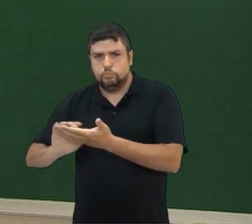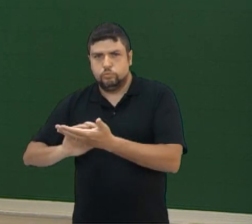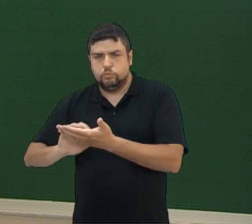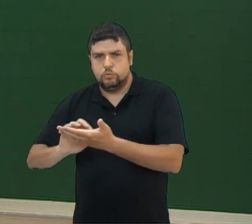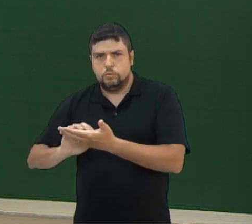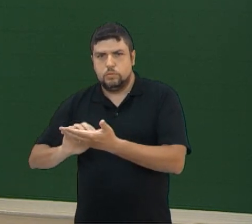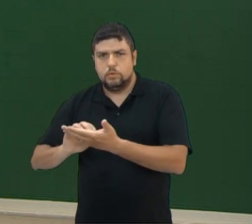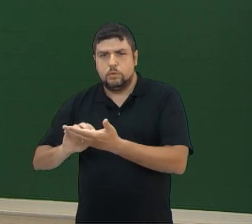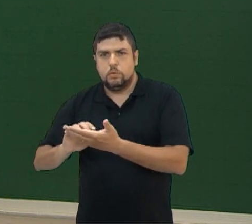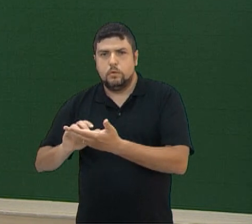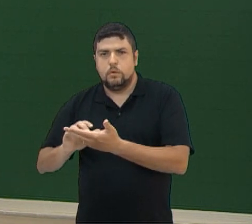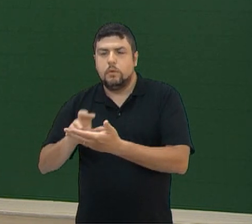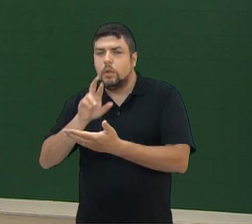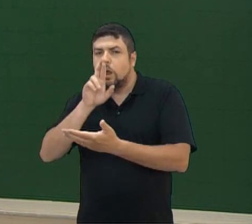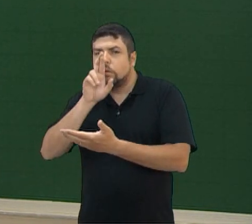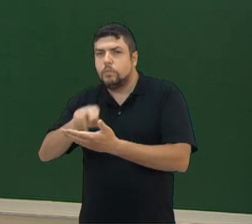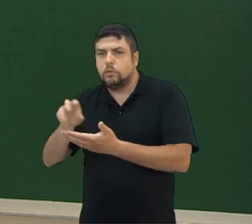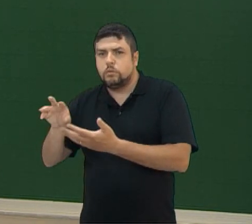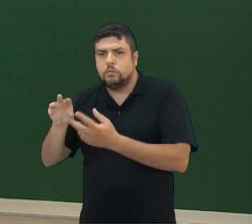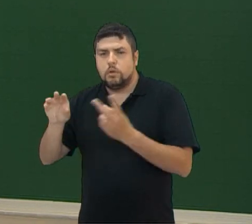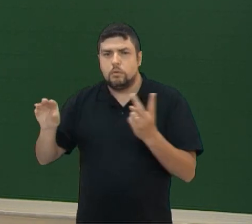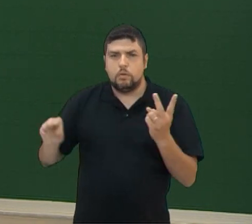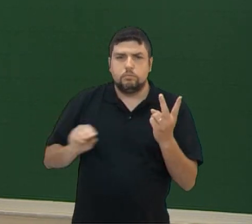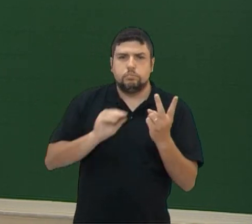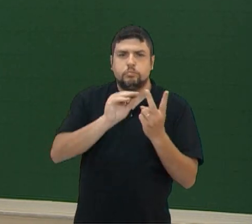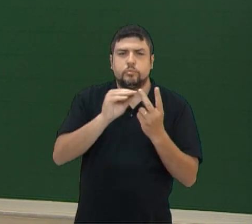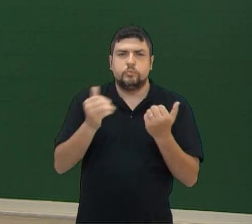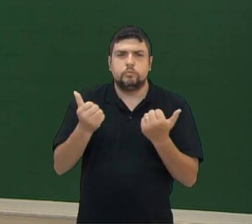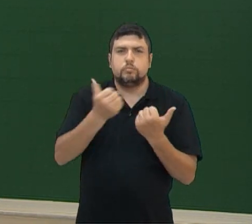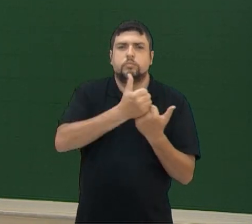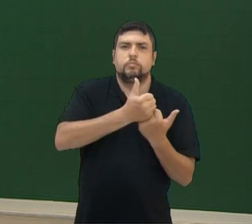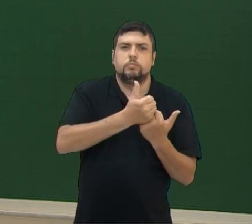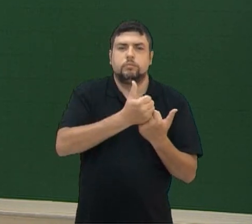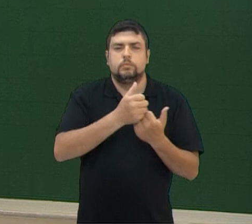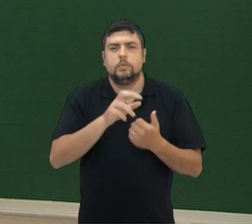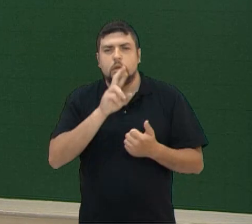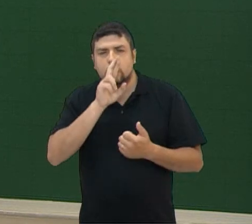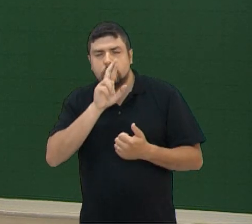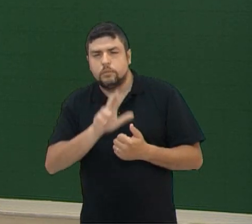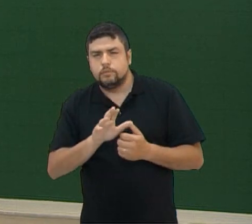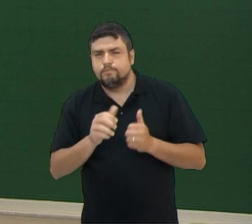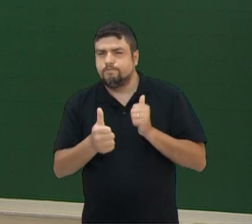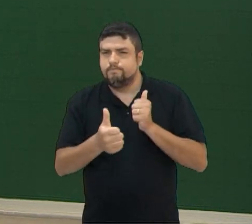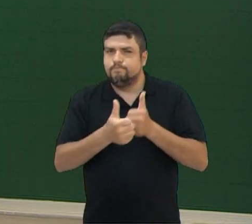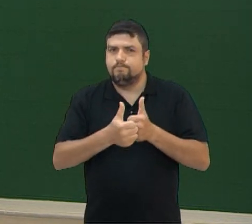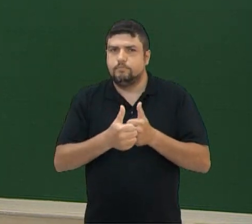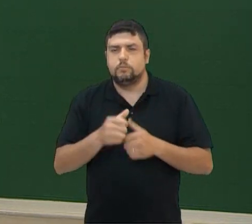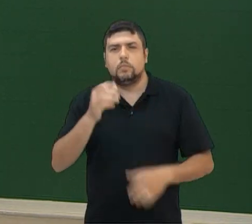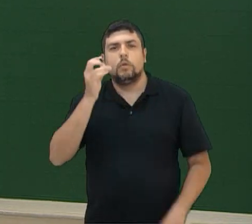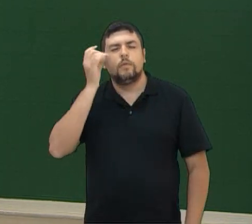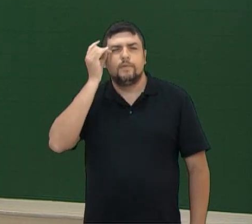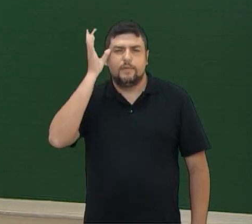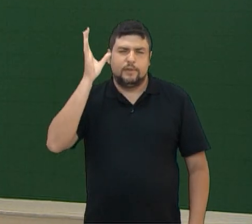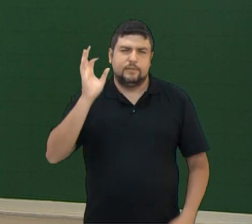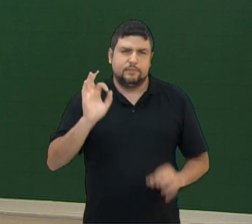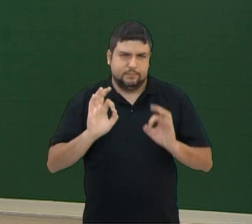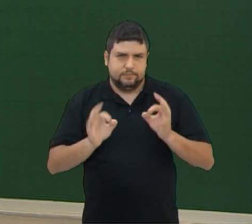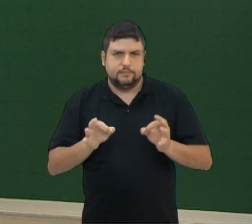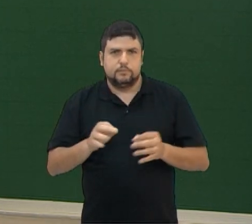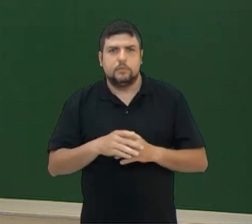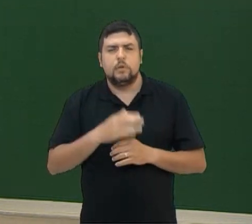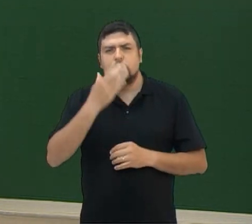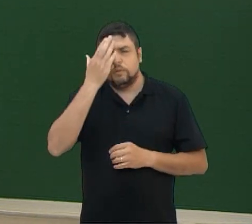substitui e você vai ter uma ideia aproximada do resultado. Tudo bem? Fácil, né? Eu tenho certeza que